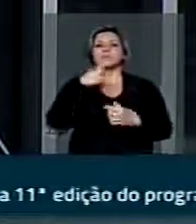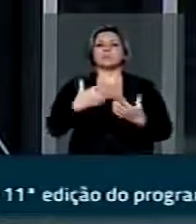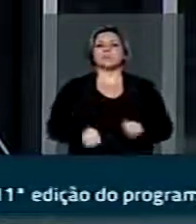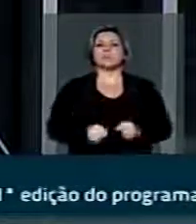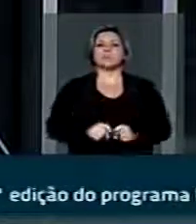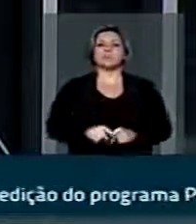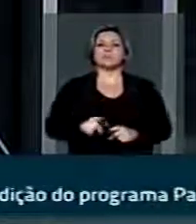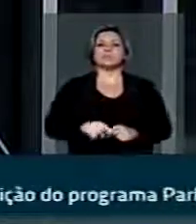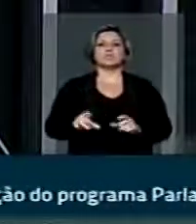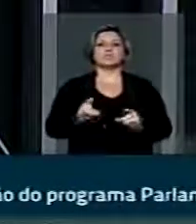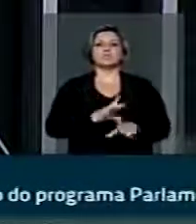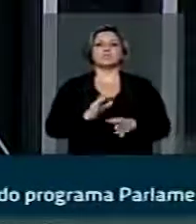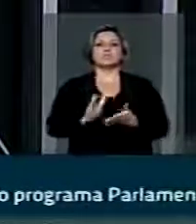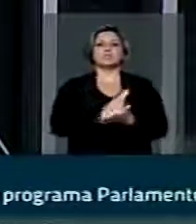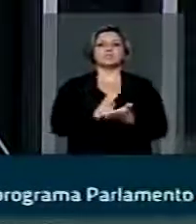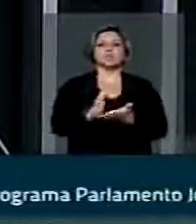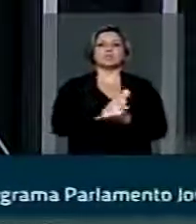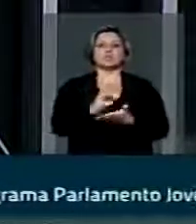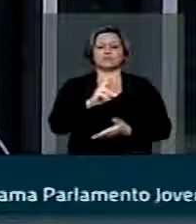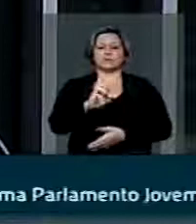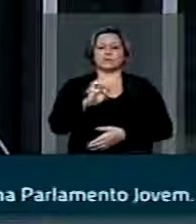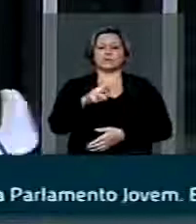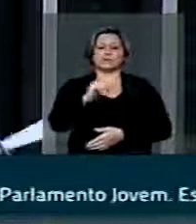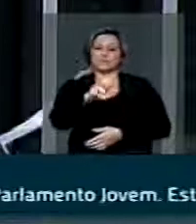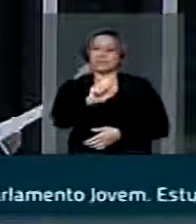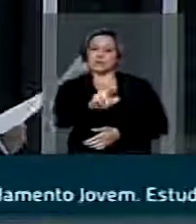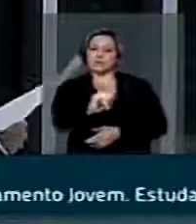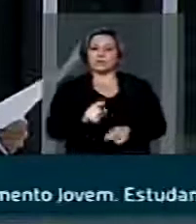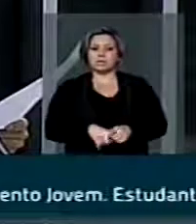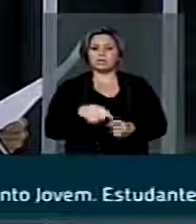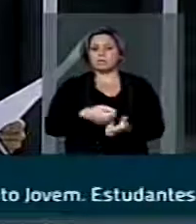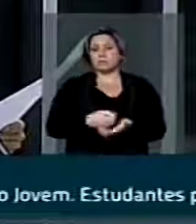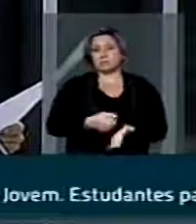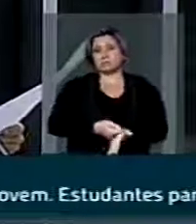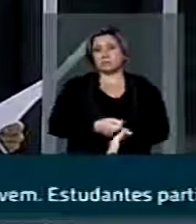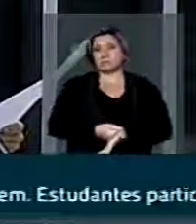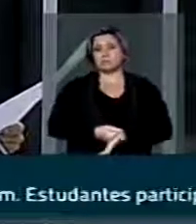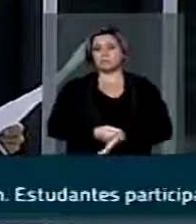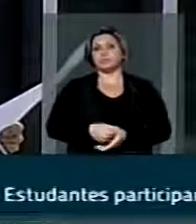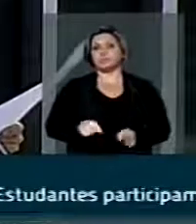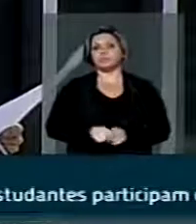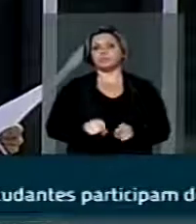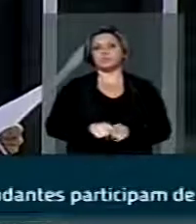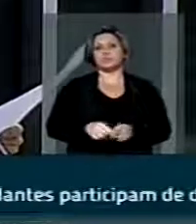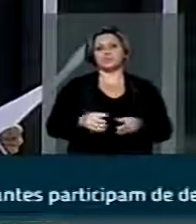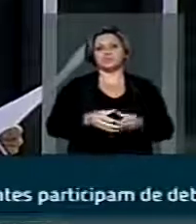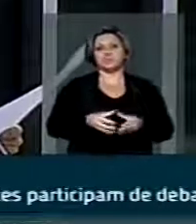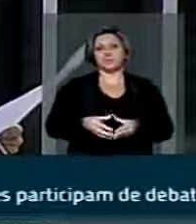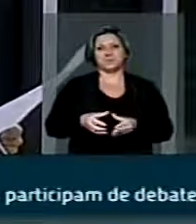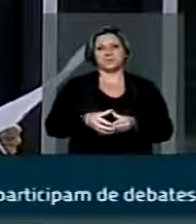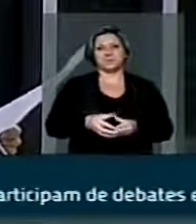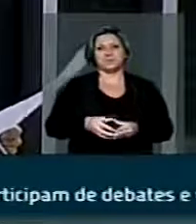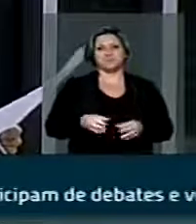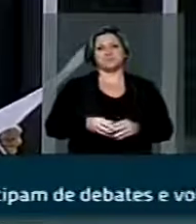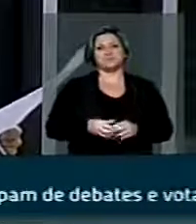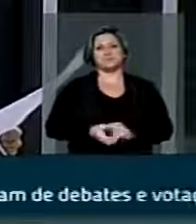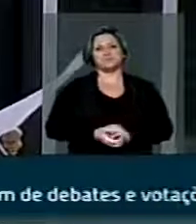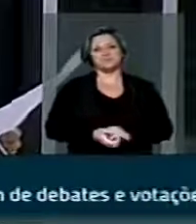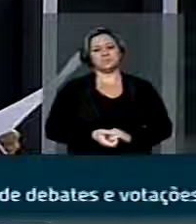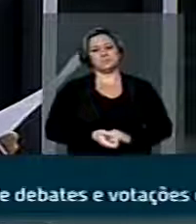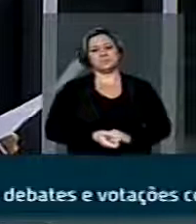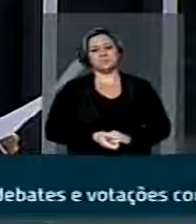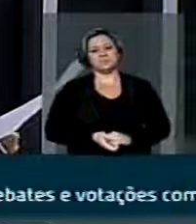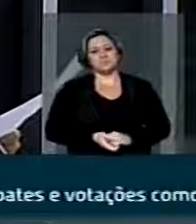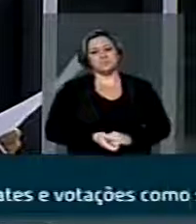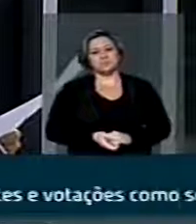aquisição integral da refinaria, como impunha esta outra cláusula, que é a put option.